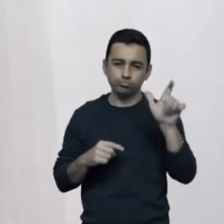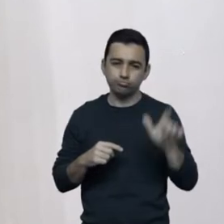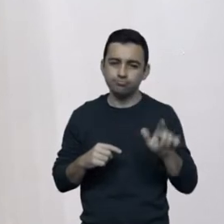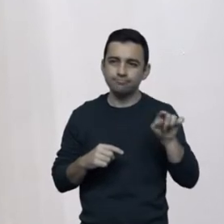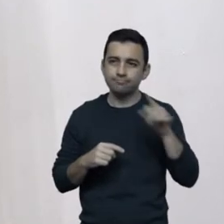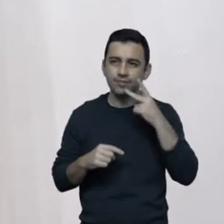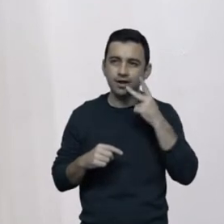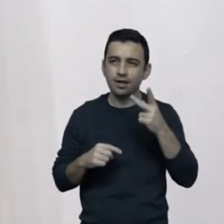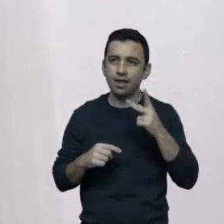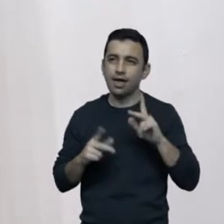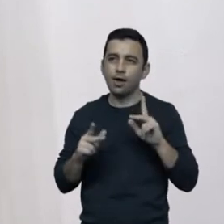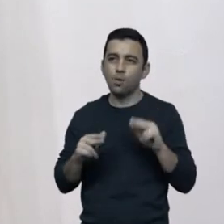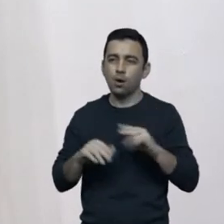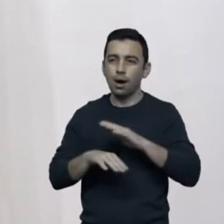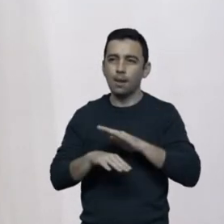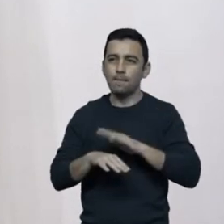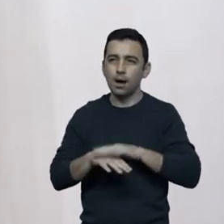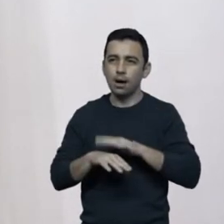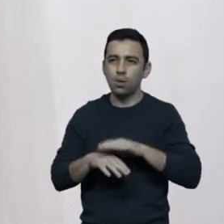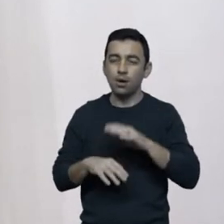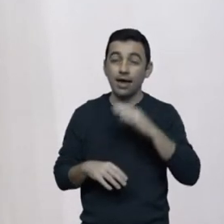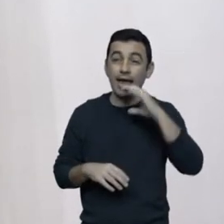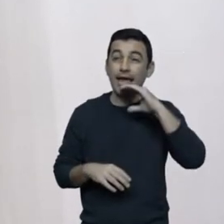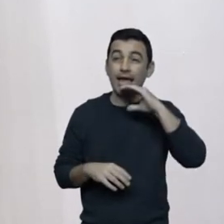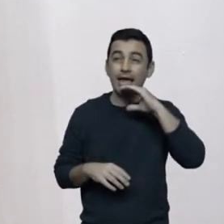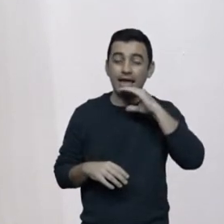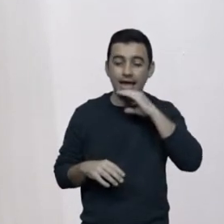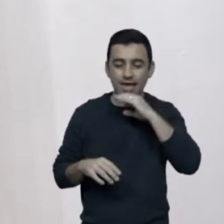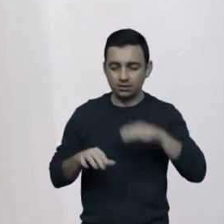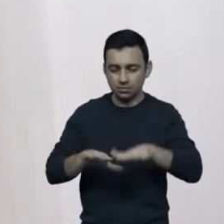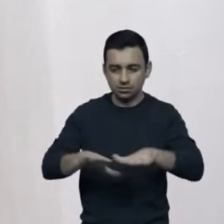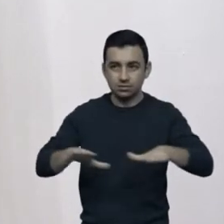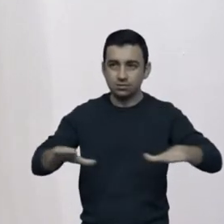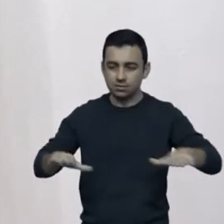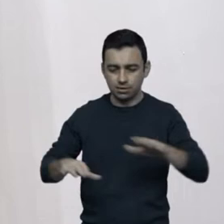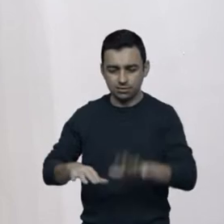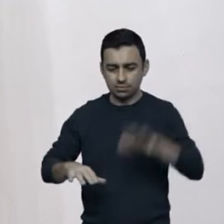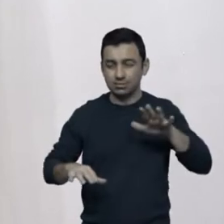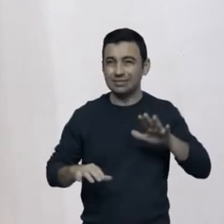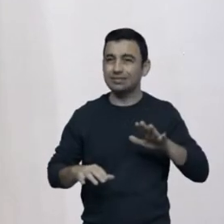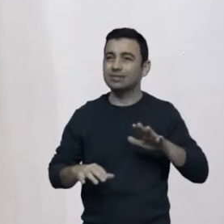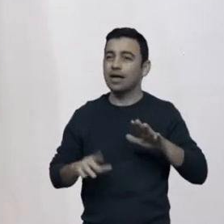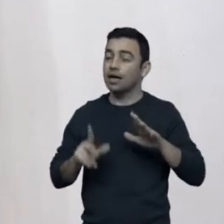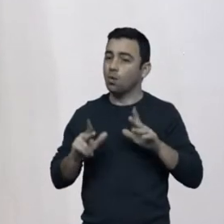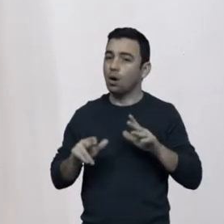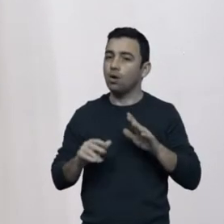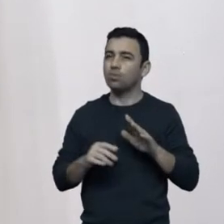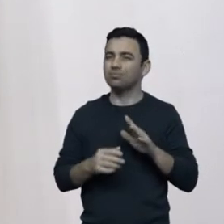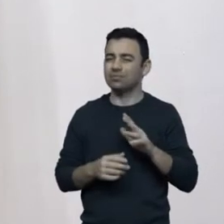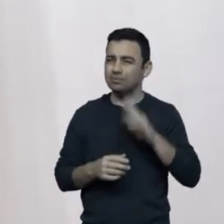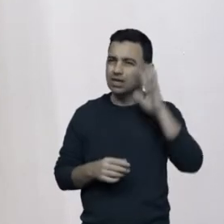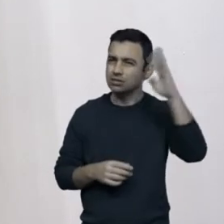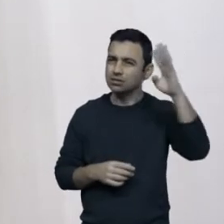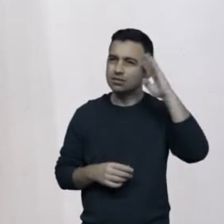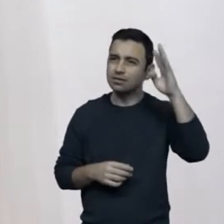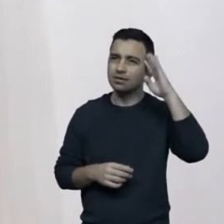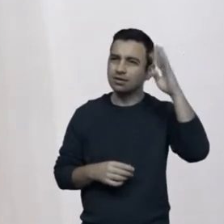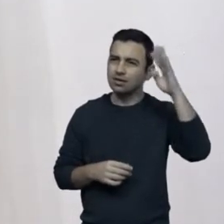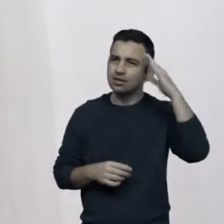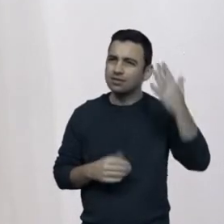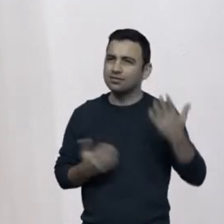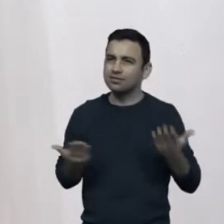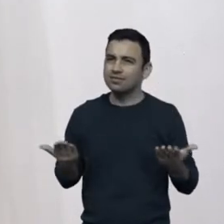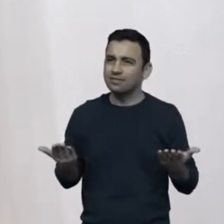com a mão em cima de uma chapa quente, uma chapa de hambúrguer. Então, imaginem, isso é uma